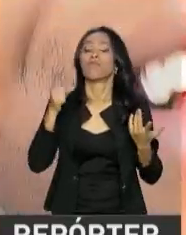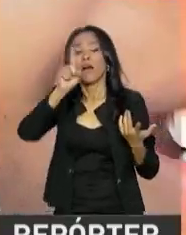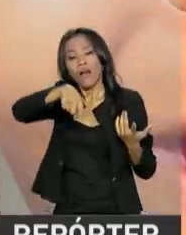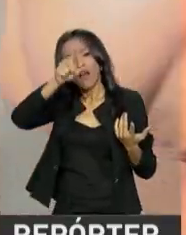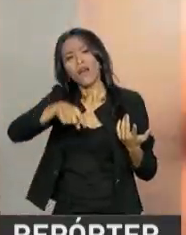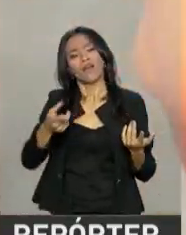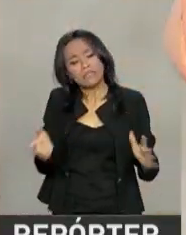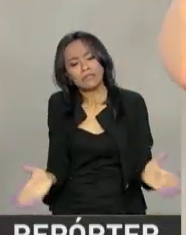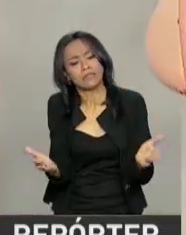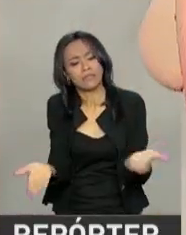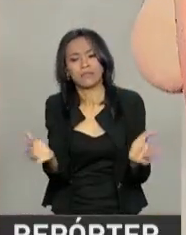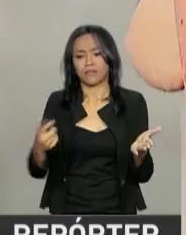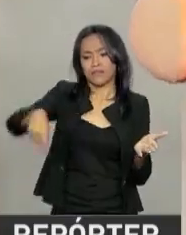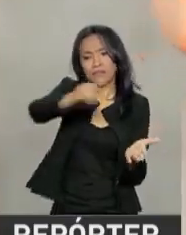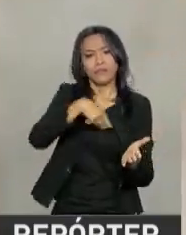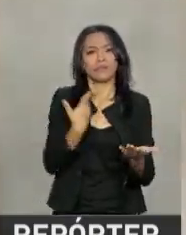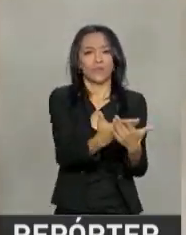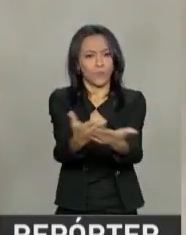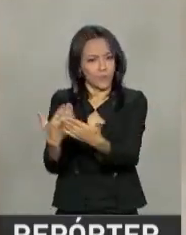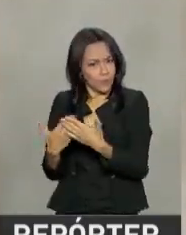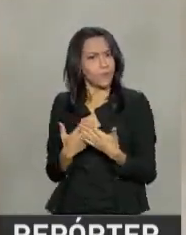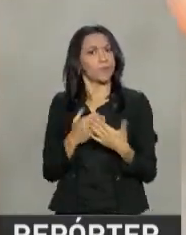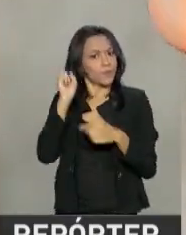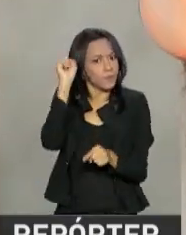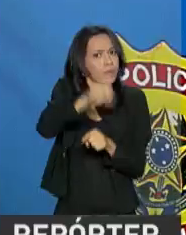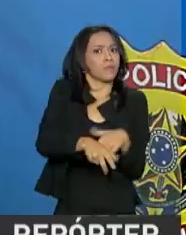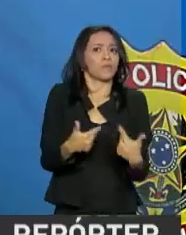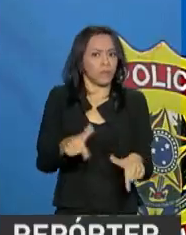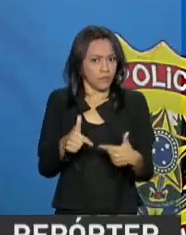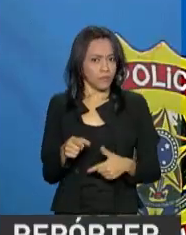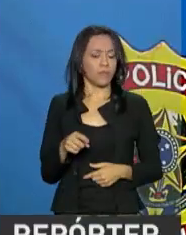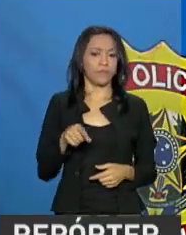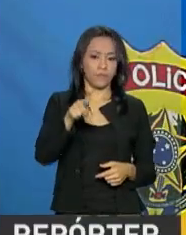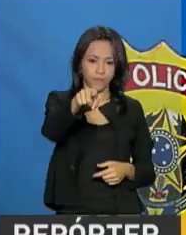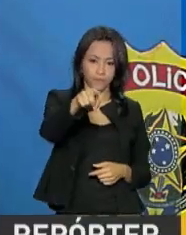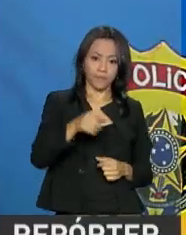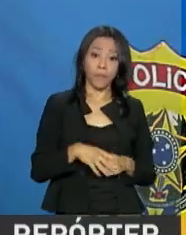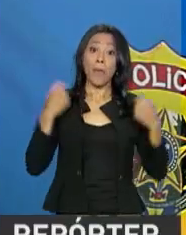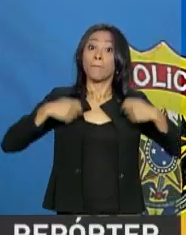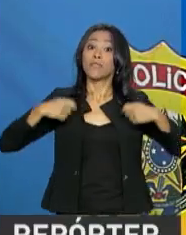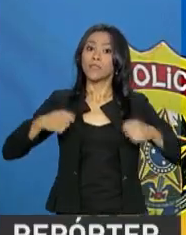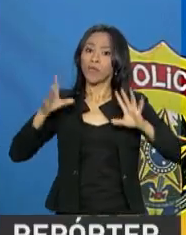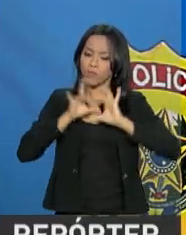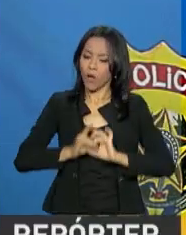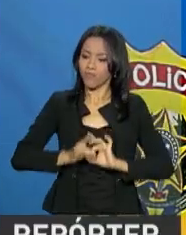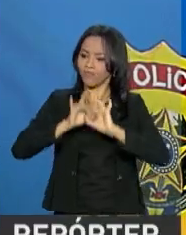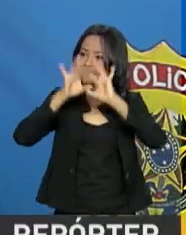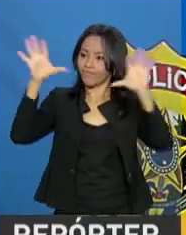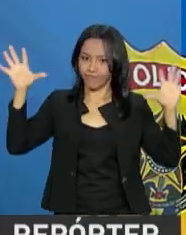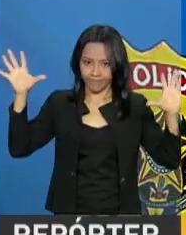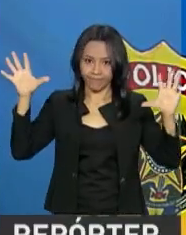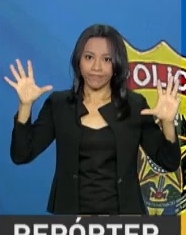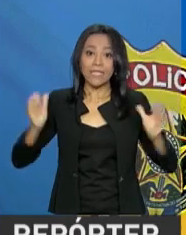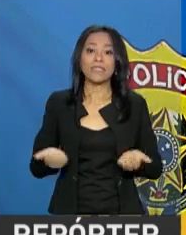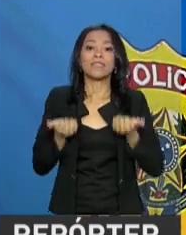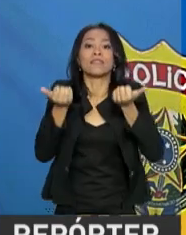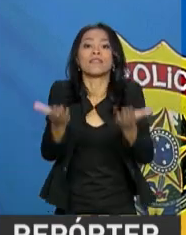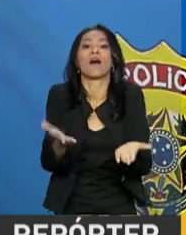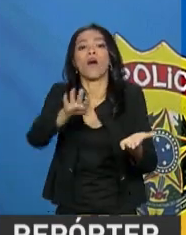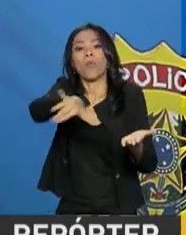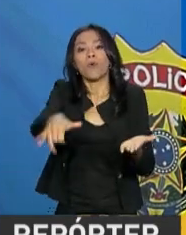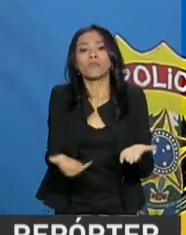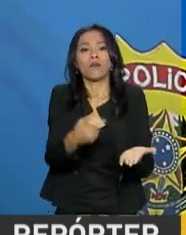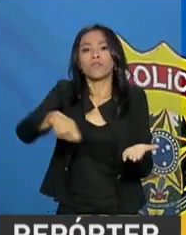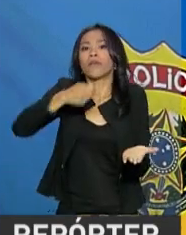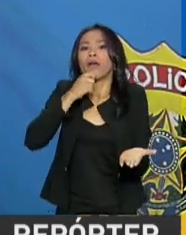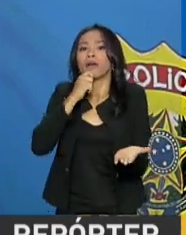mais estudantes a ingressarem no mercado de trabalho e precisamos democratizar precisamos ainda é dar oportunidade àqueles que não